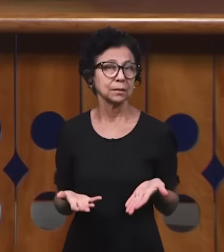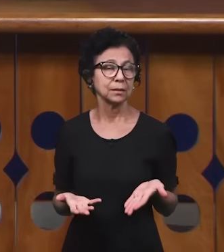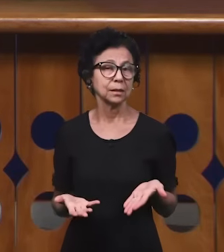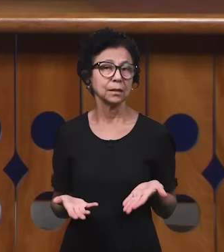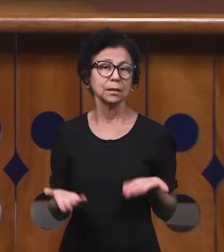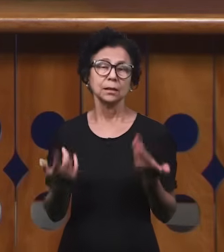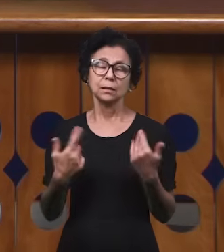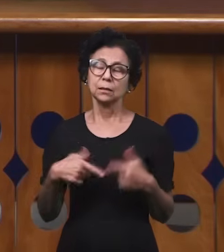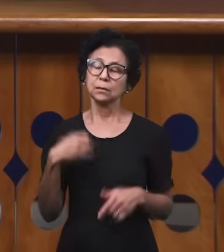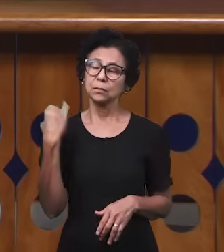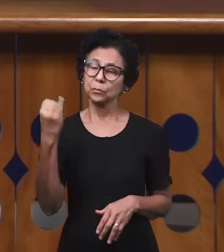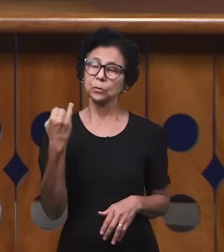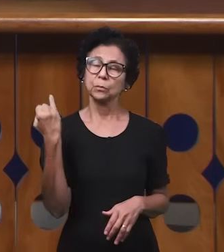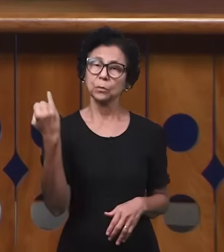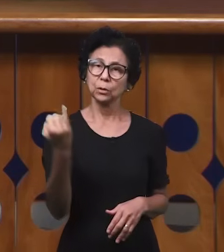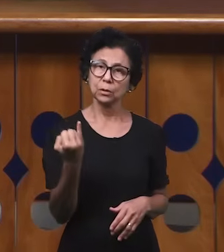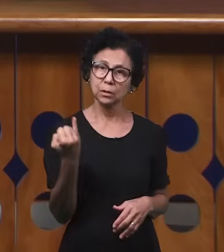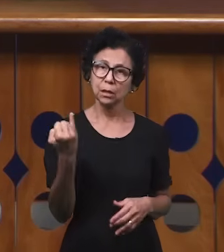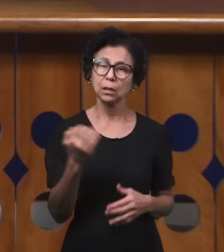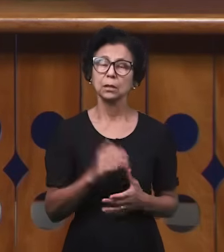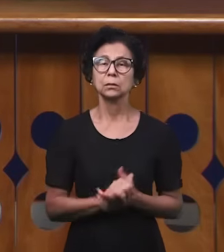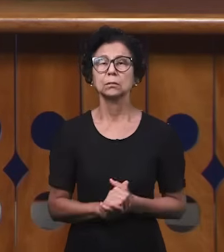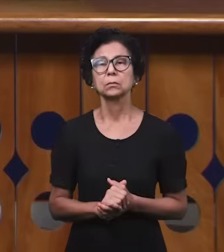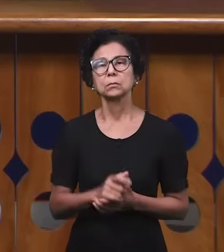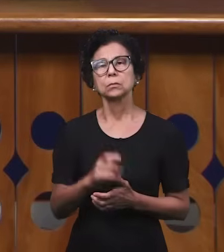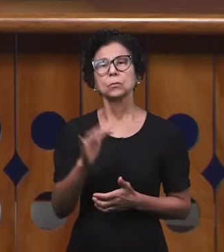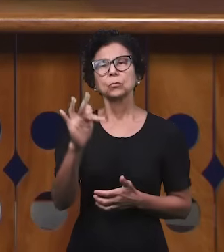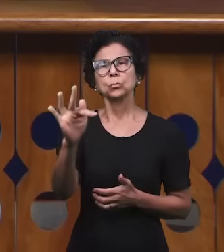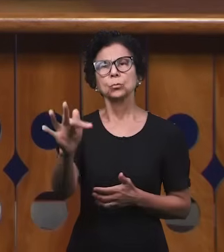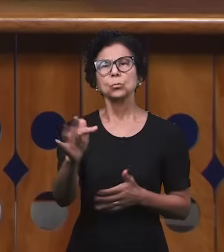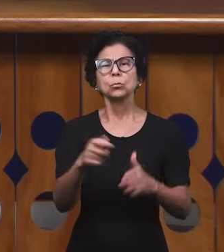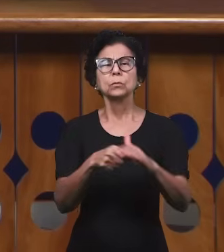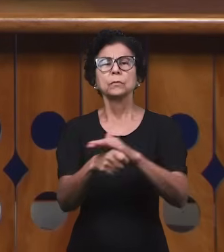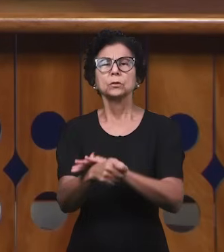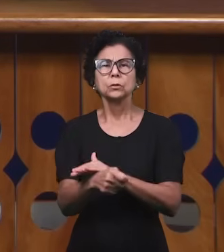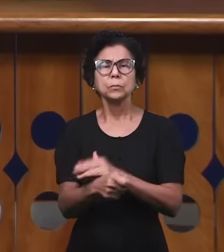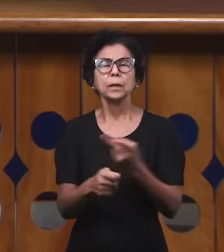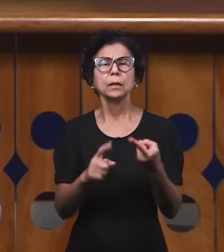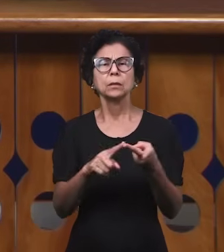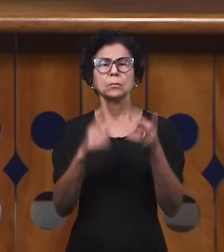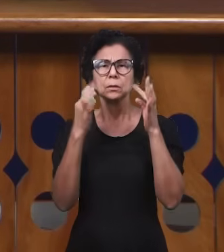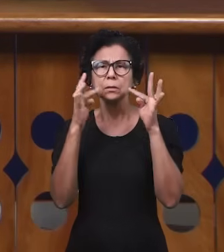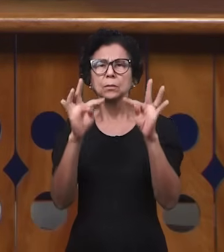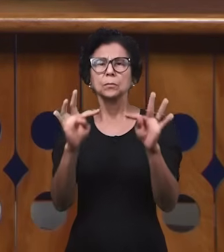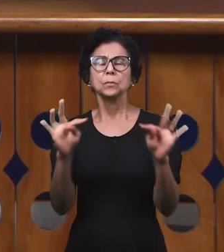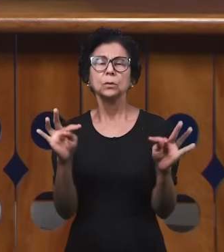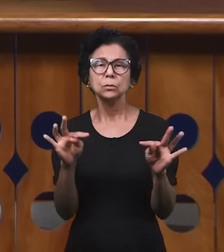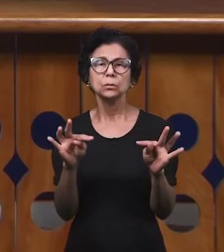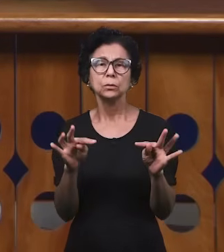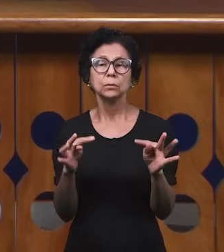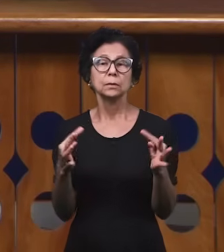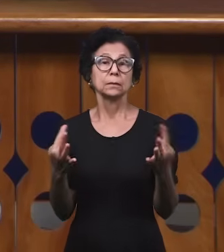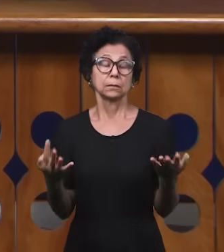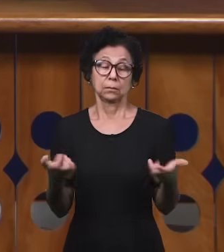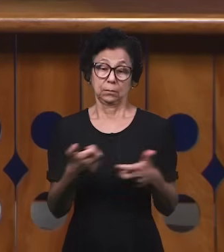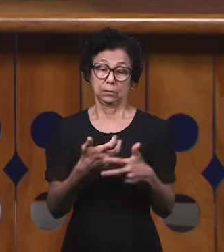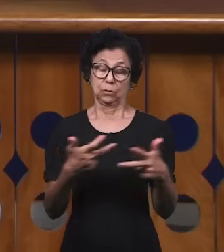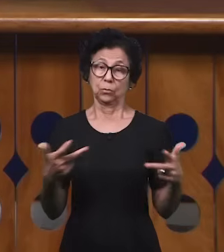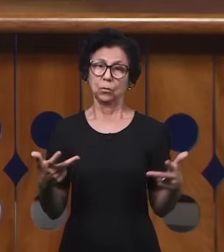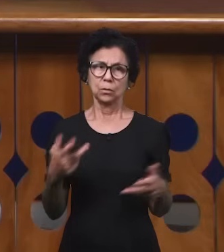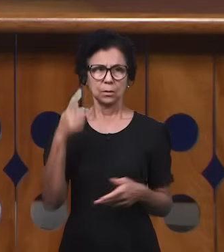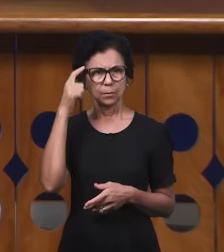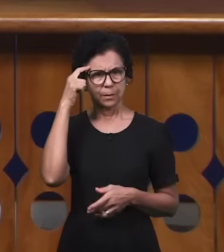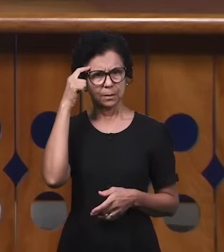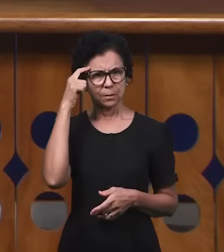de receitas, bens, investimentos futuros, valores, testemunho. Então, são coisas que você hoje tem que estar pensando